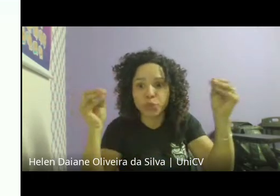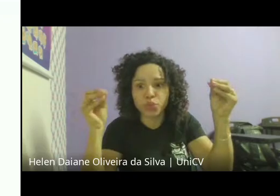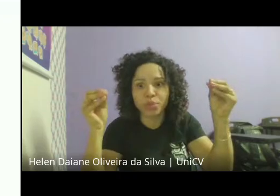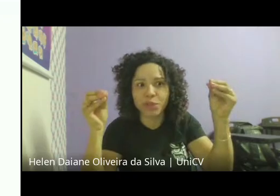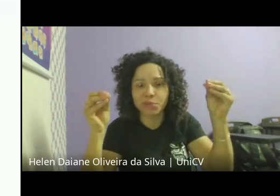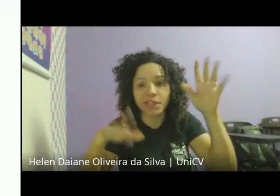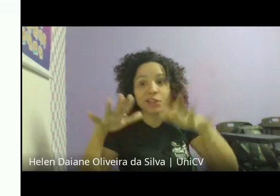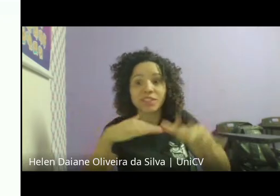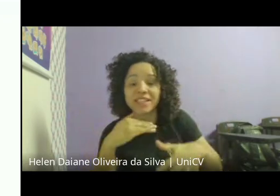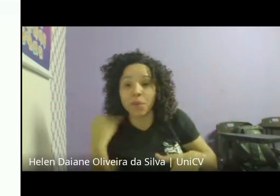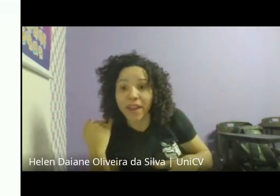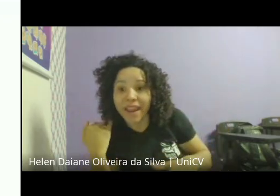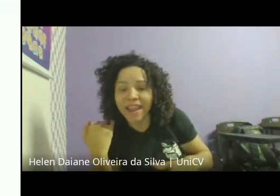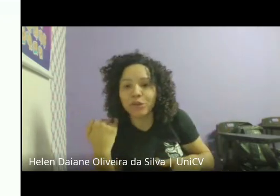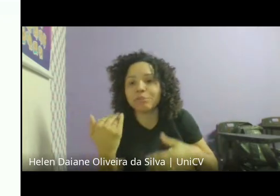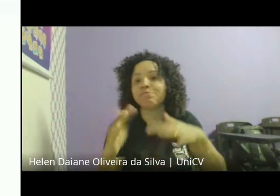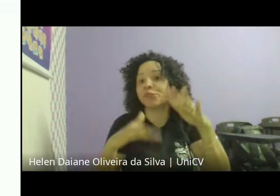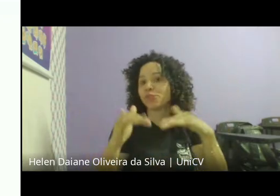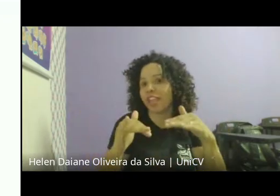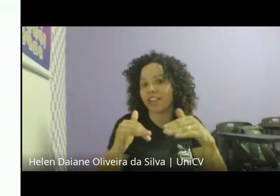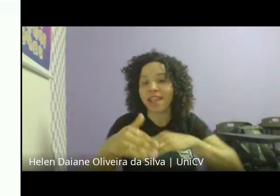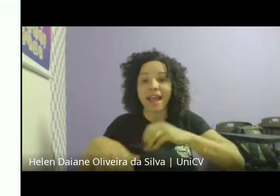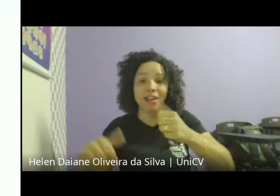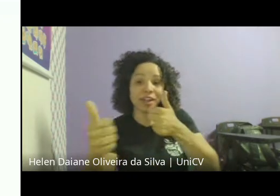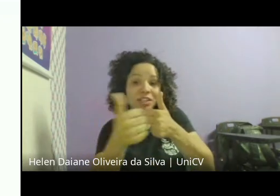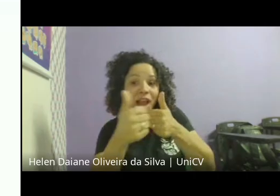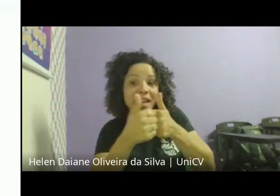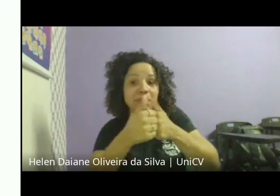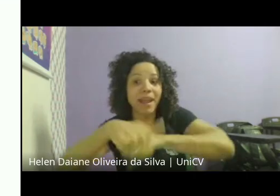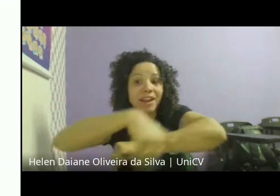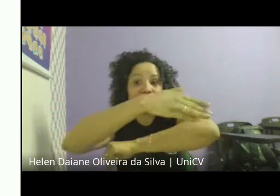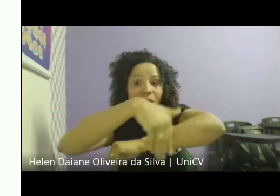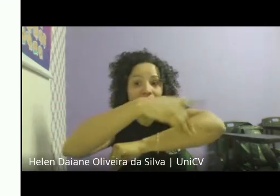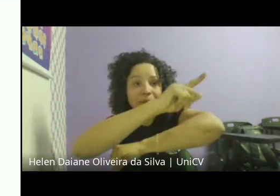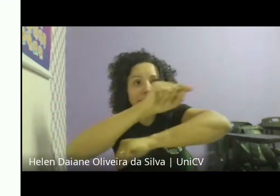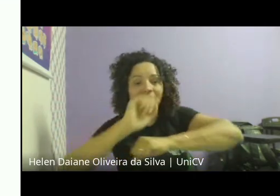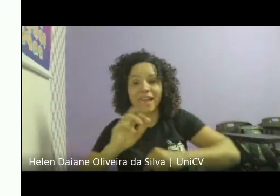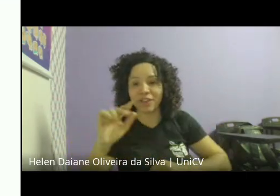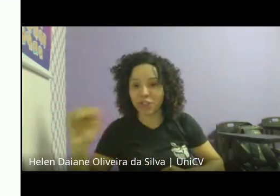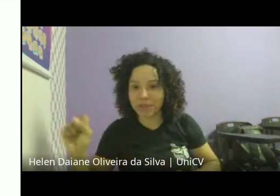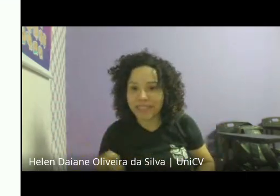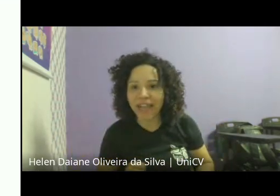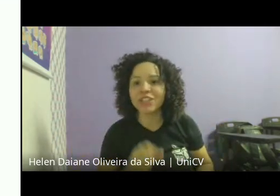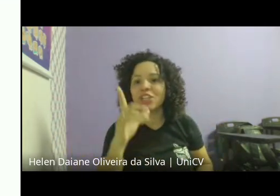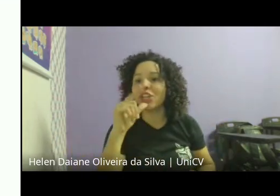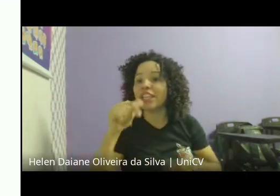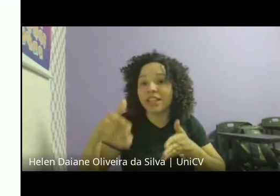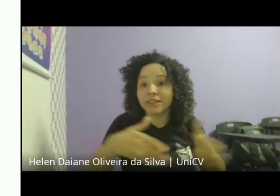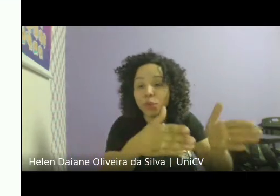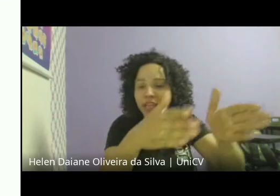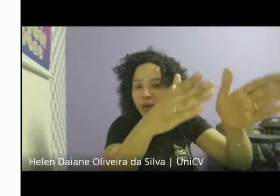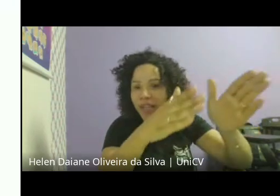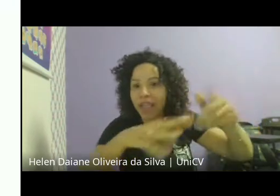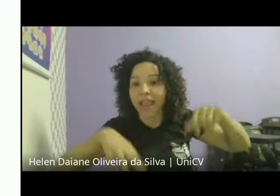ó, sumiram. Não sei se morreram, não sei. Aí eu falei assim, ali perto, ó. Aí eu falei o nome da cidade